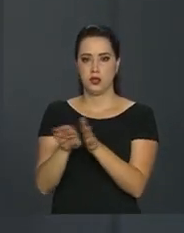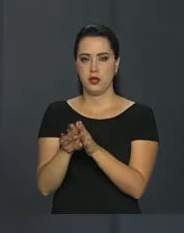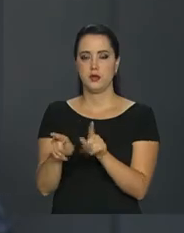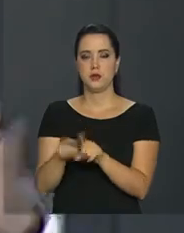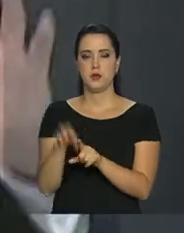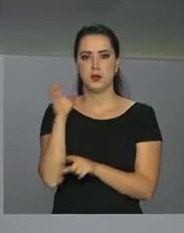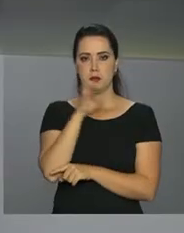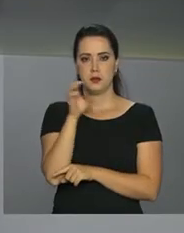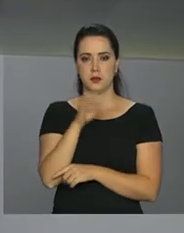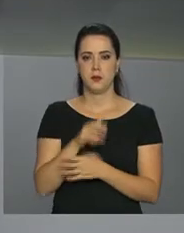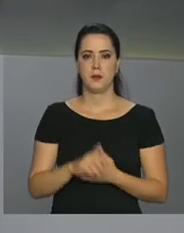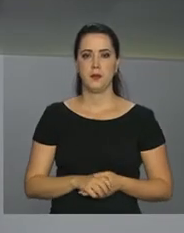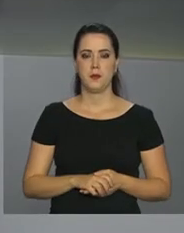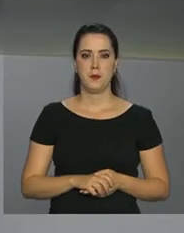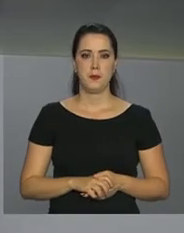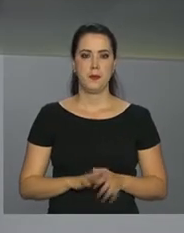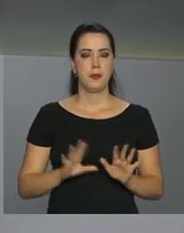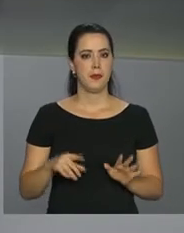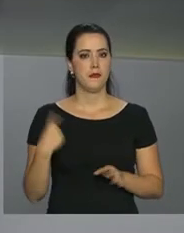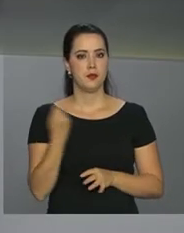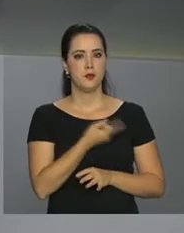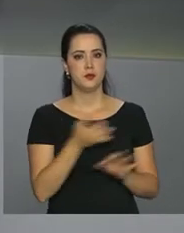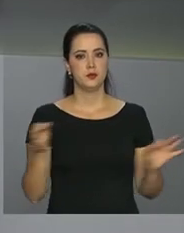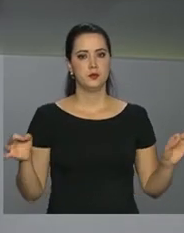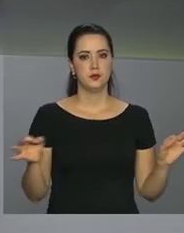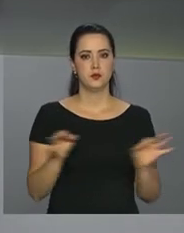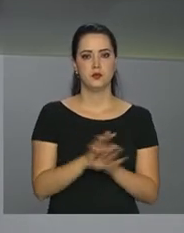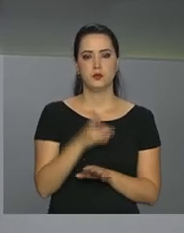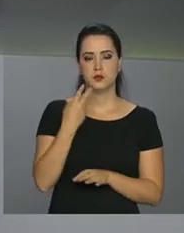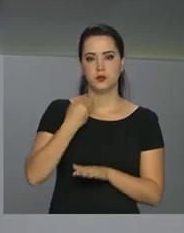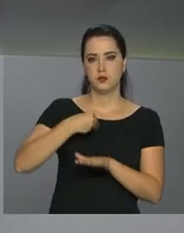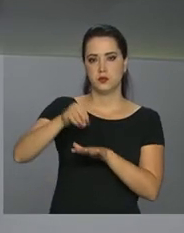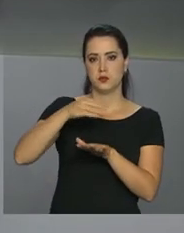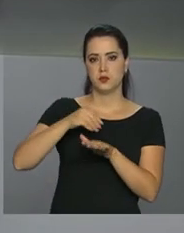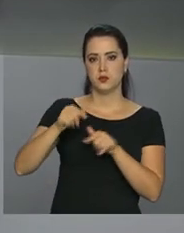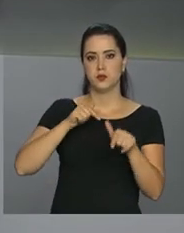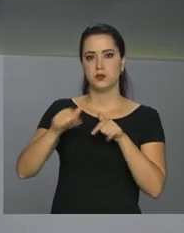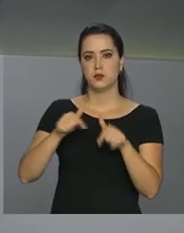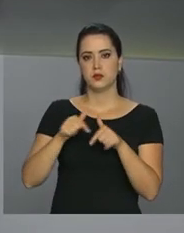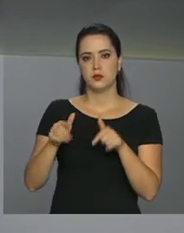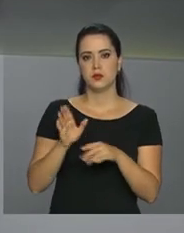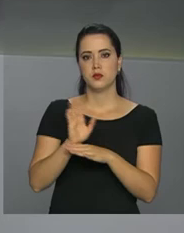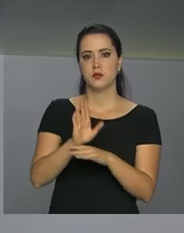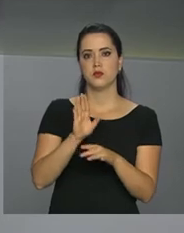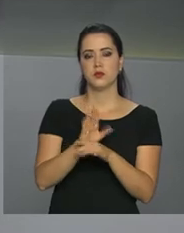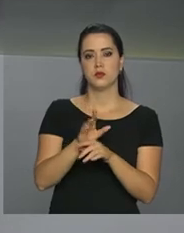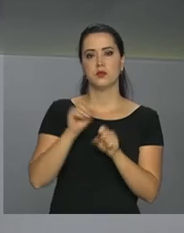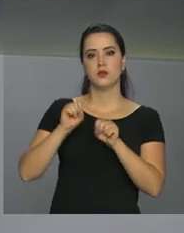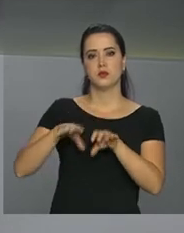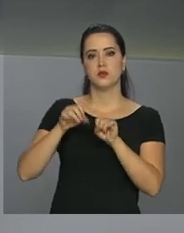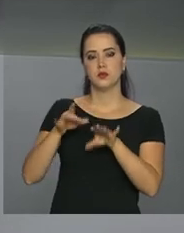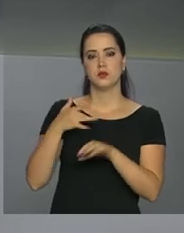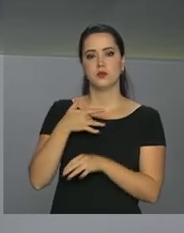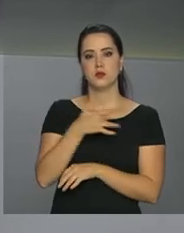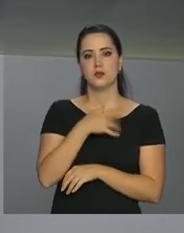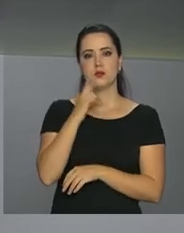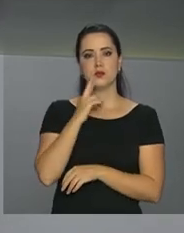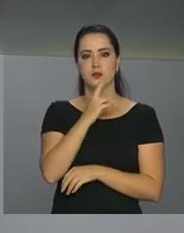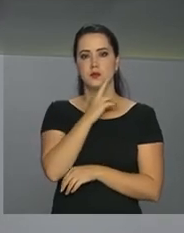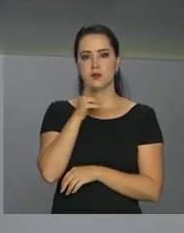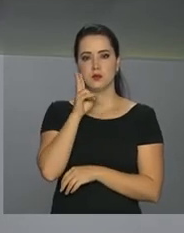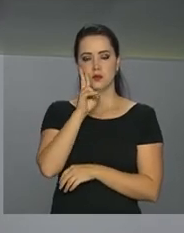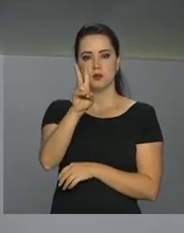irna nós ficamos por aqui mais informações sobre a força tarefa que vai reforçar as ações de educação em saúde em roraima